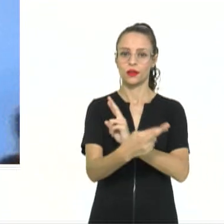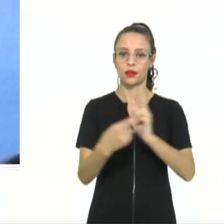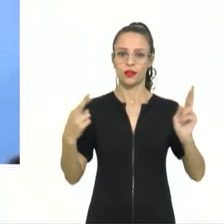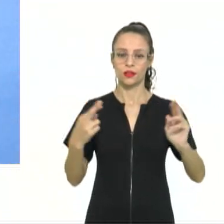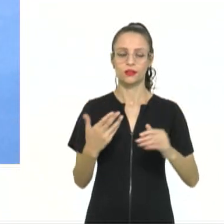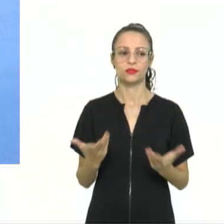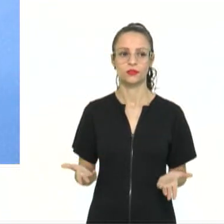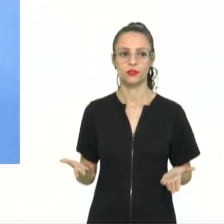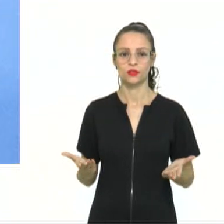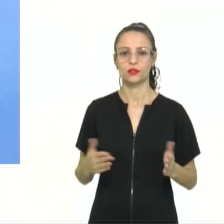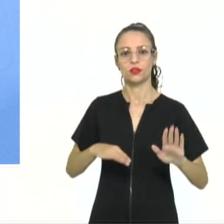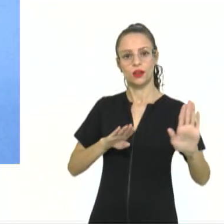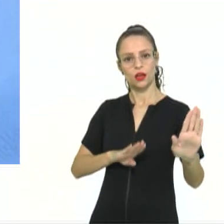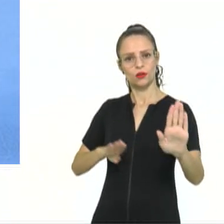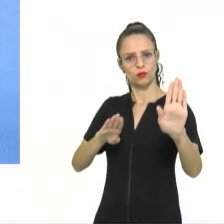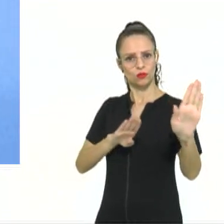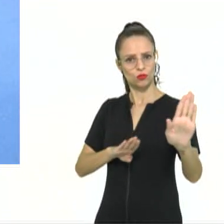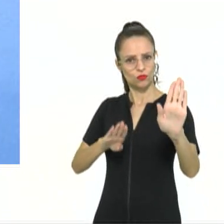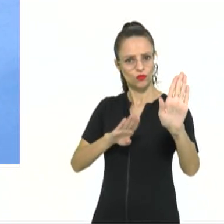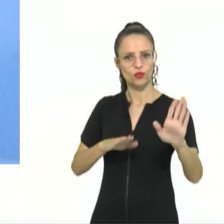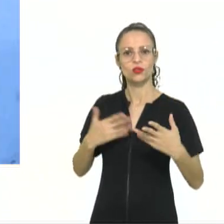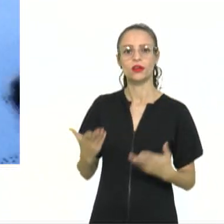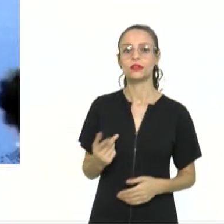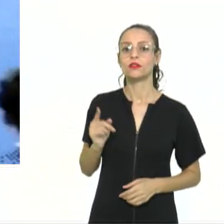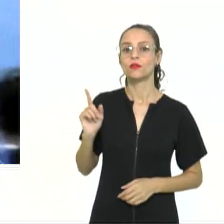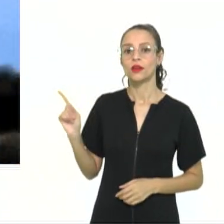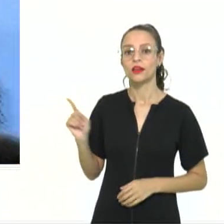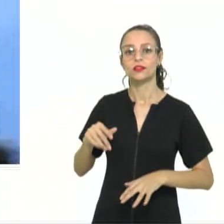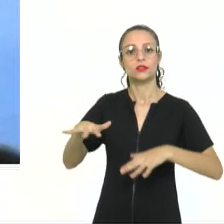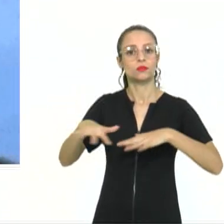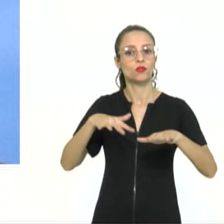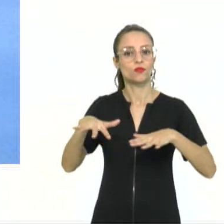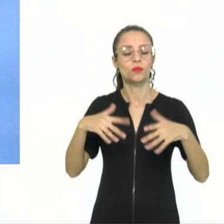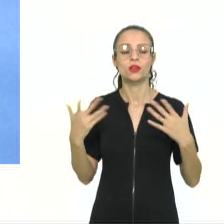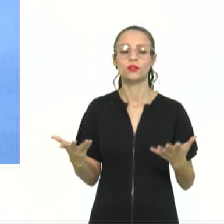ao Kung Fu. Esses movimentos, perdão,